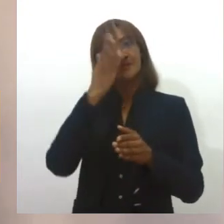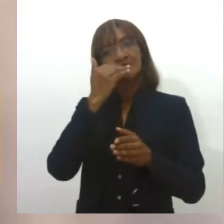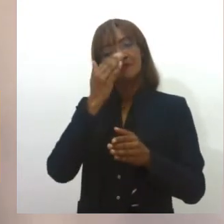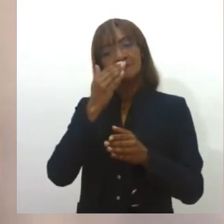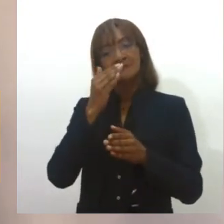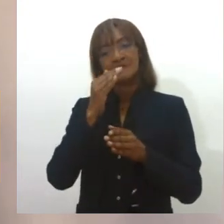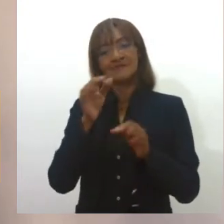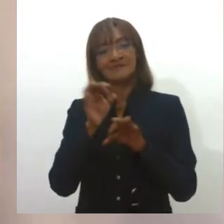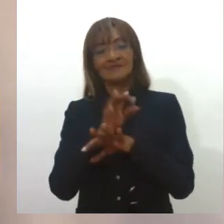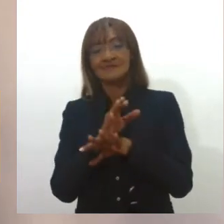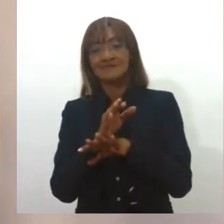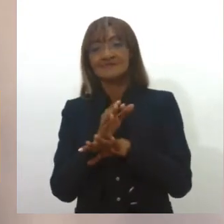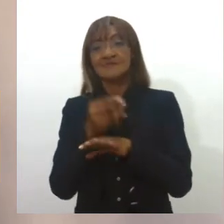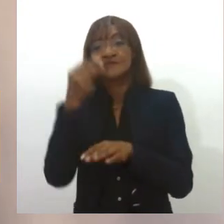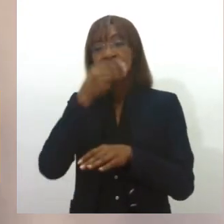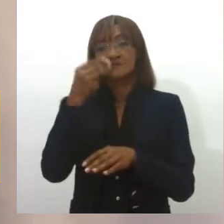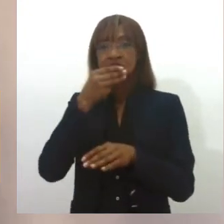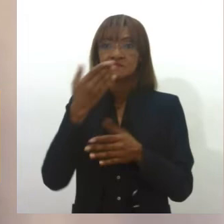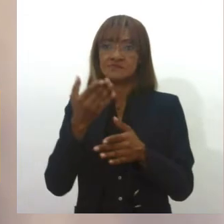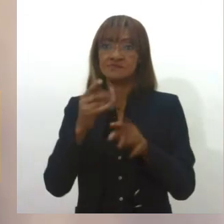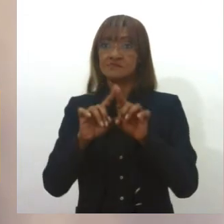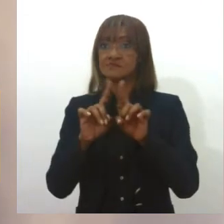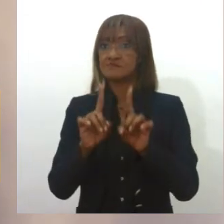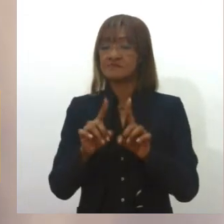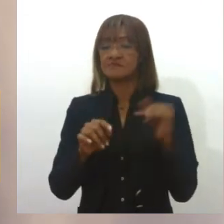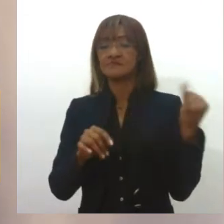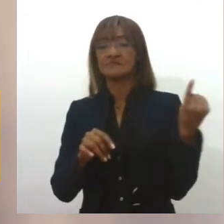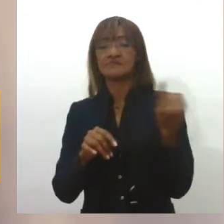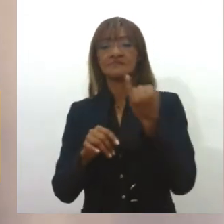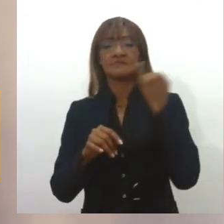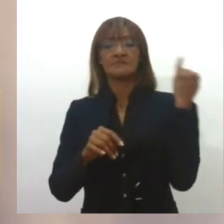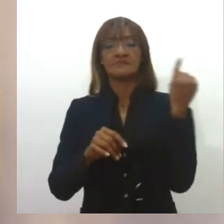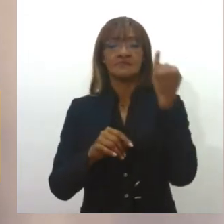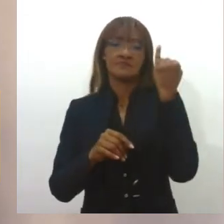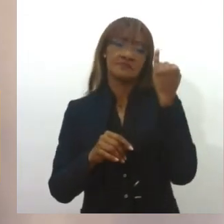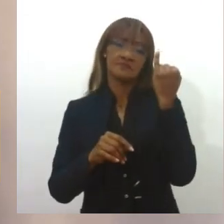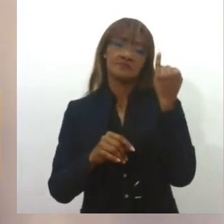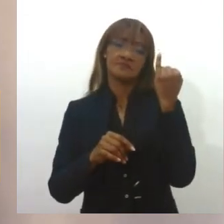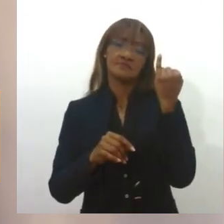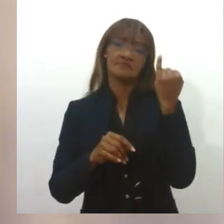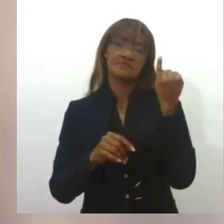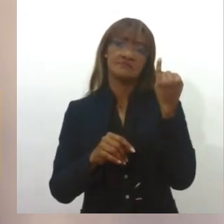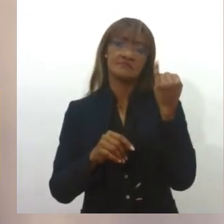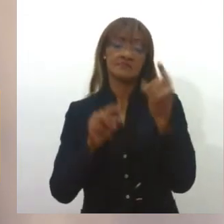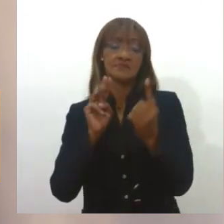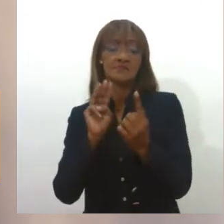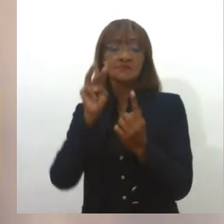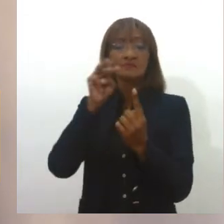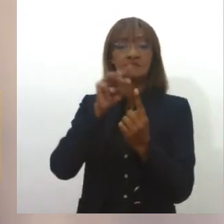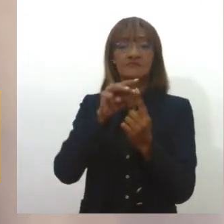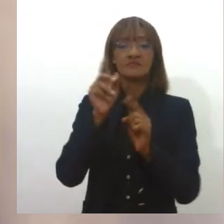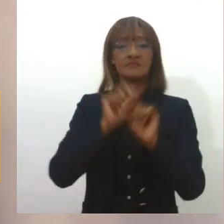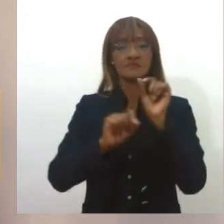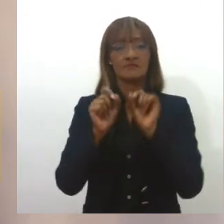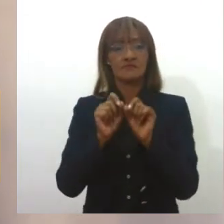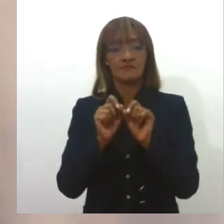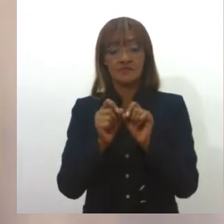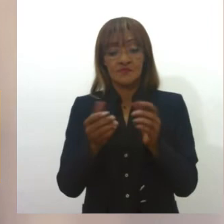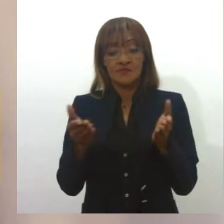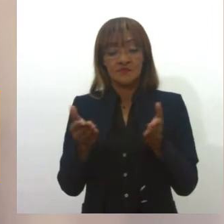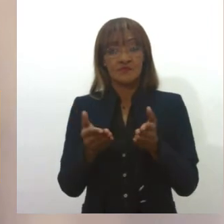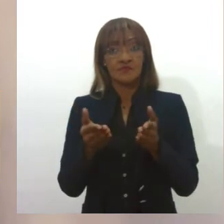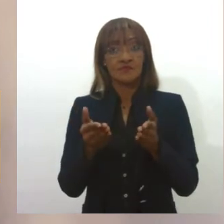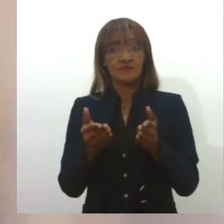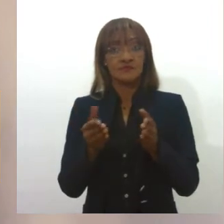muito formiguinhas. Mas é importante que a gente tenha a meta que o hoje será um bom